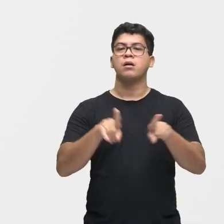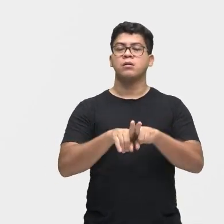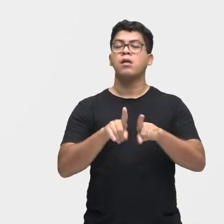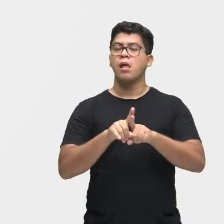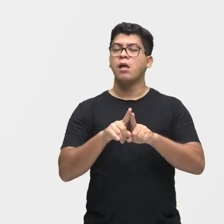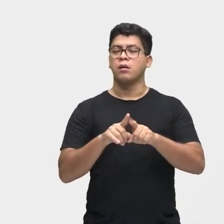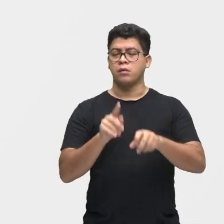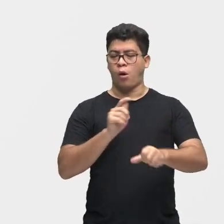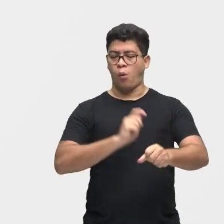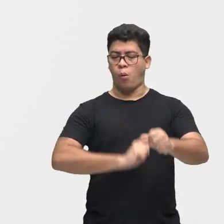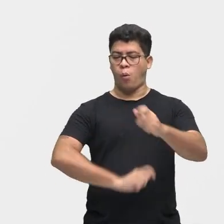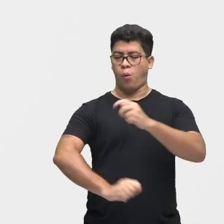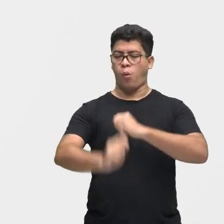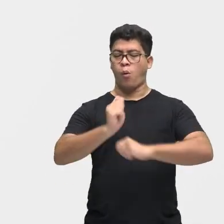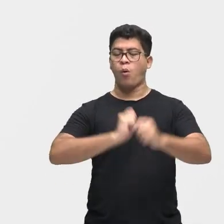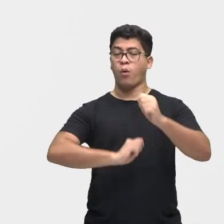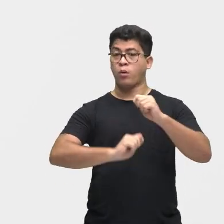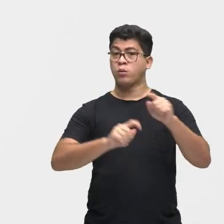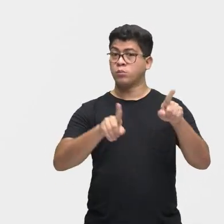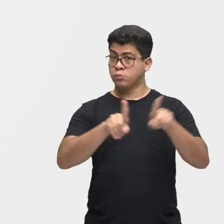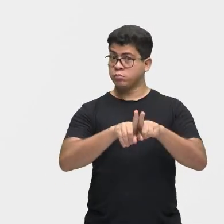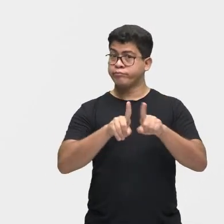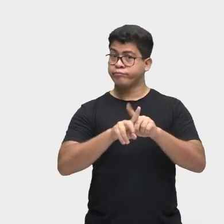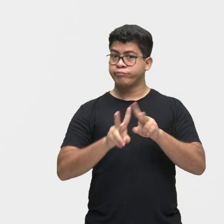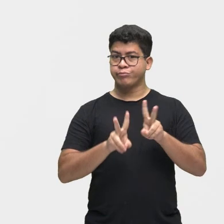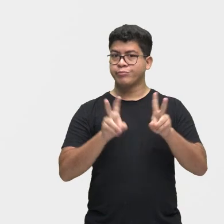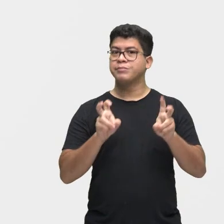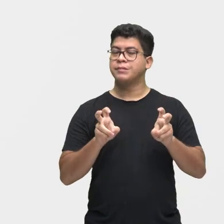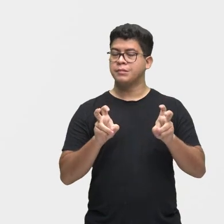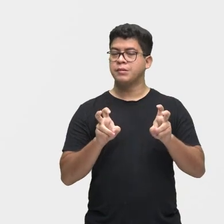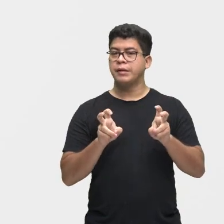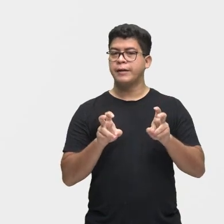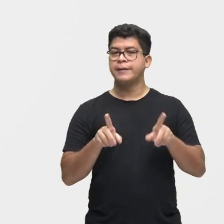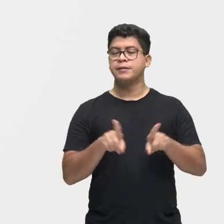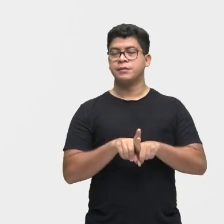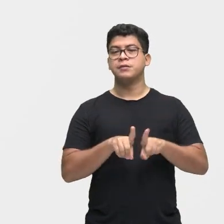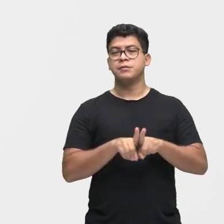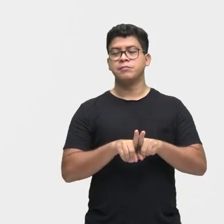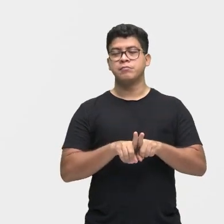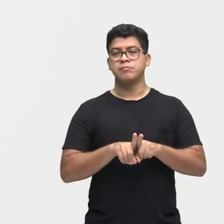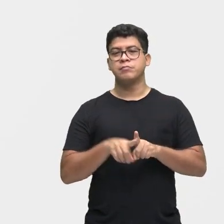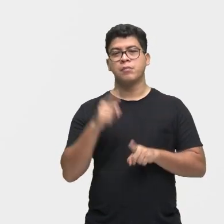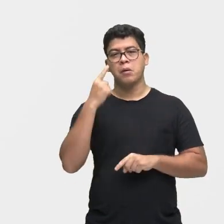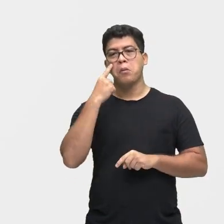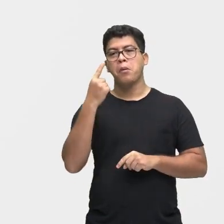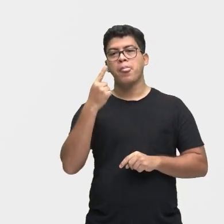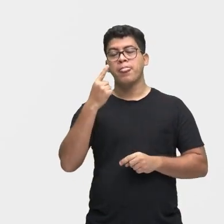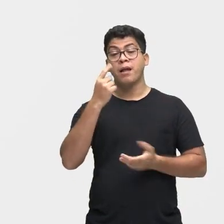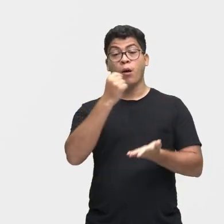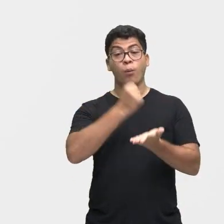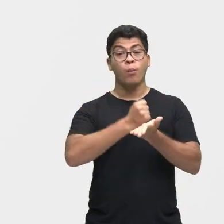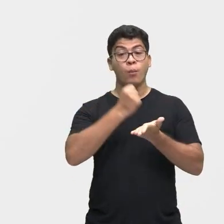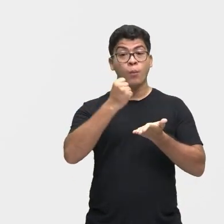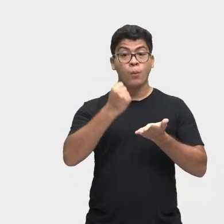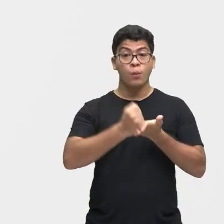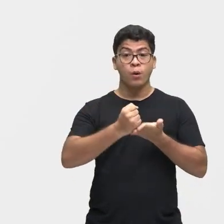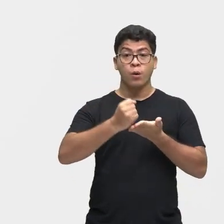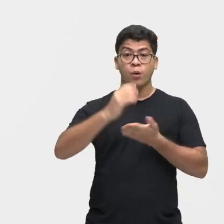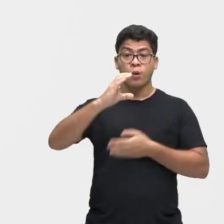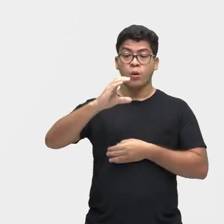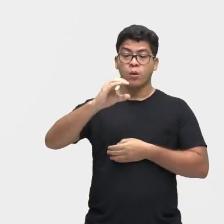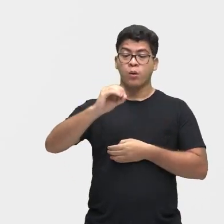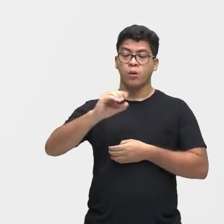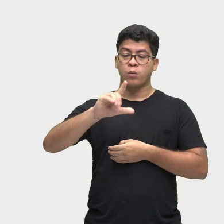dos estados absolutistas, não é mesmo? Então, o pacto colonial determinava que as